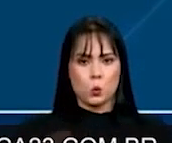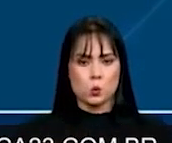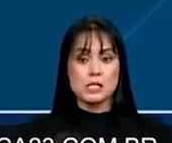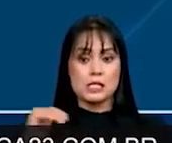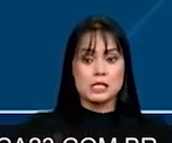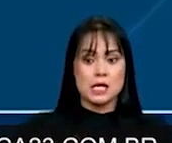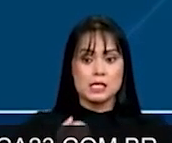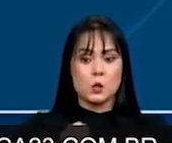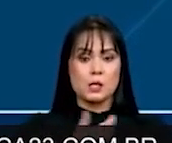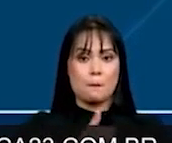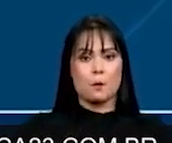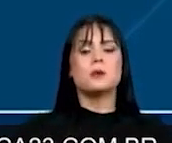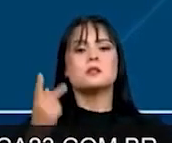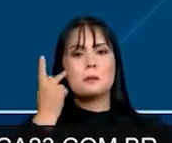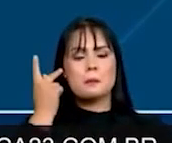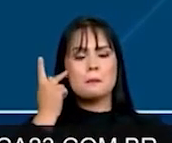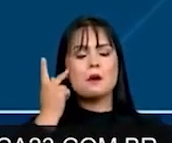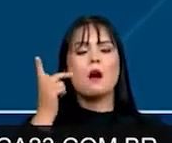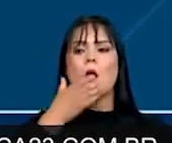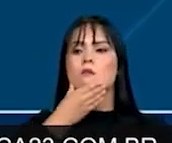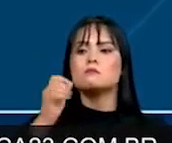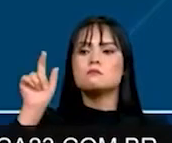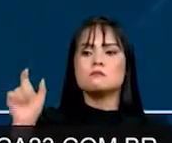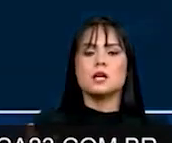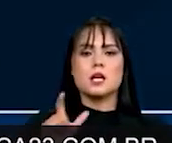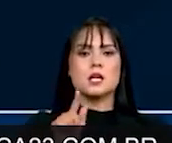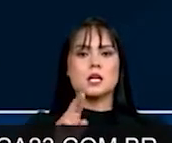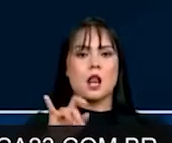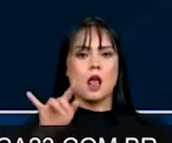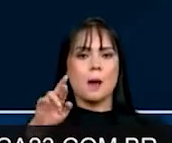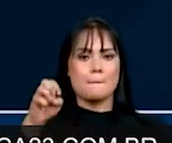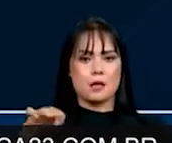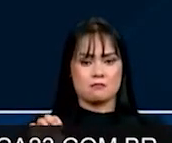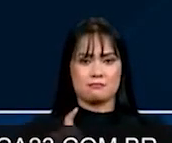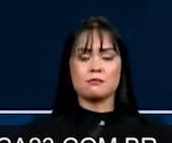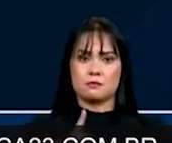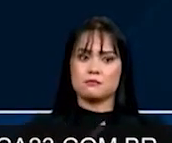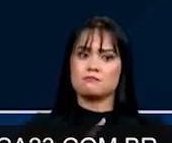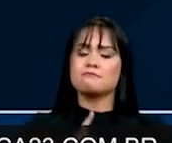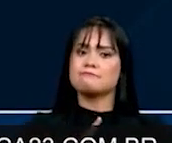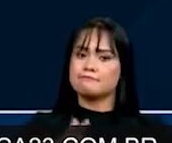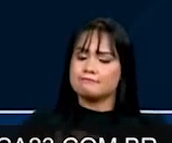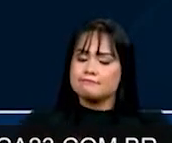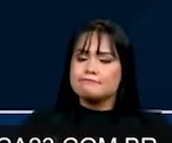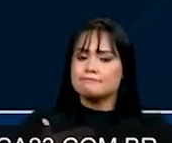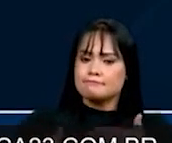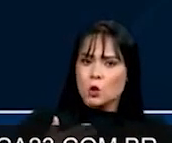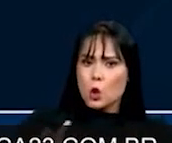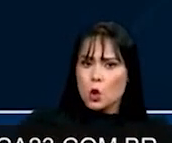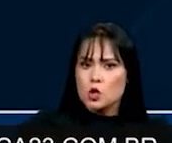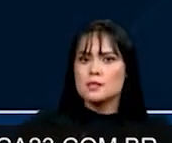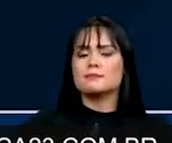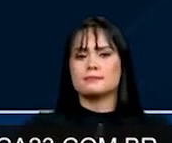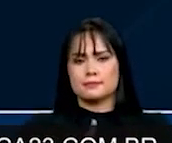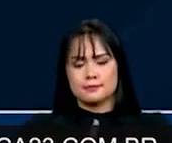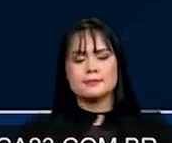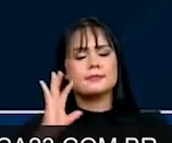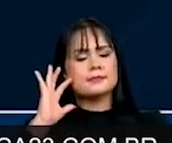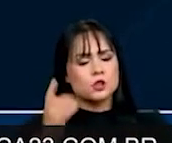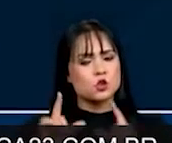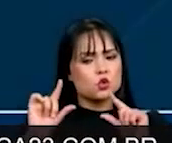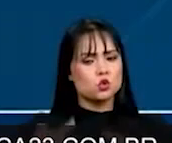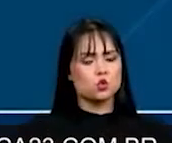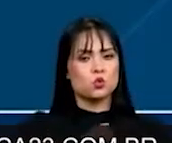secretário de Segurança Pública de São Paulo, Guilherme Derriti, disse que medidas serão tomadas para que os números diminuam. Também